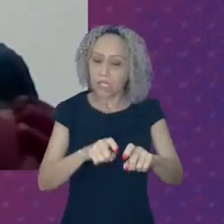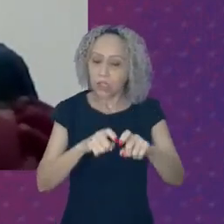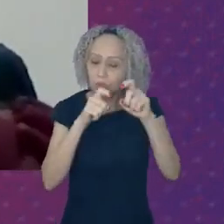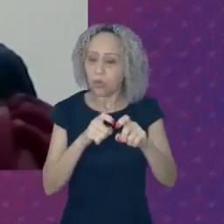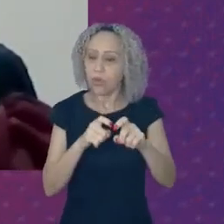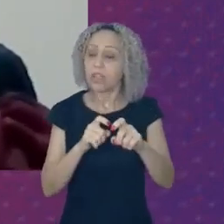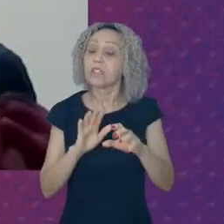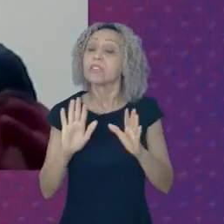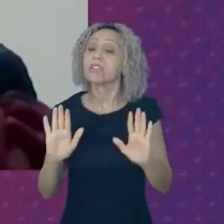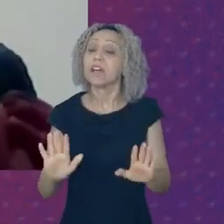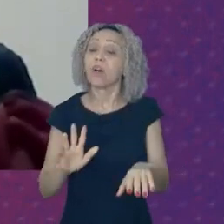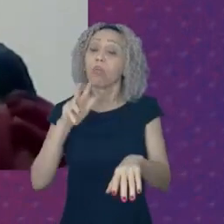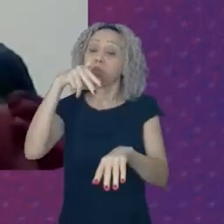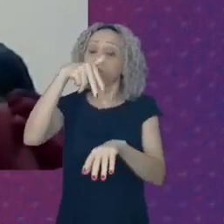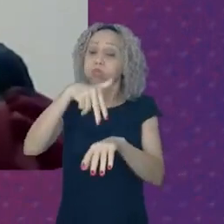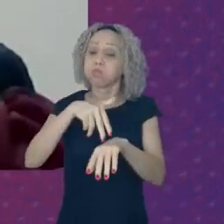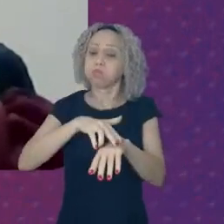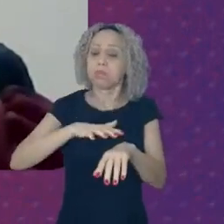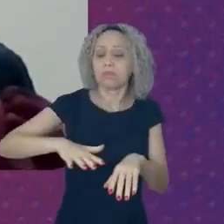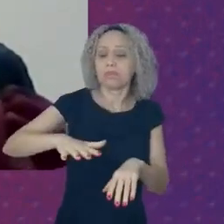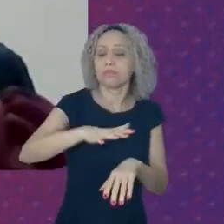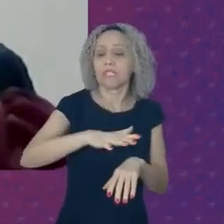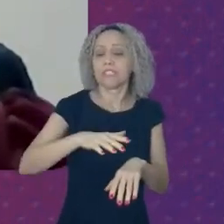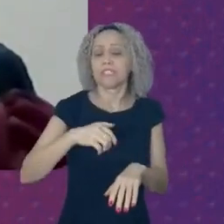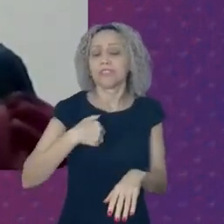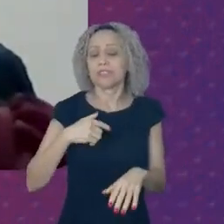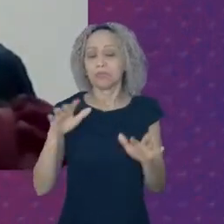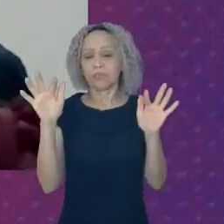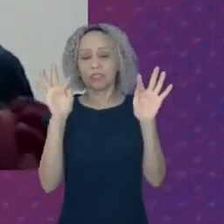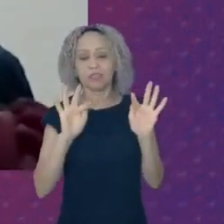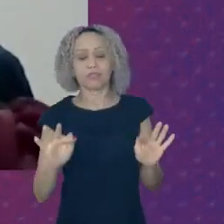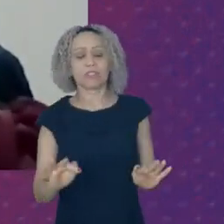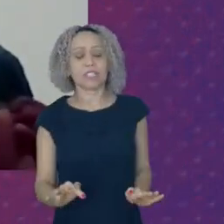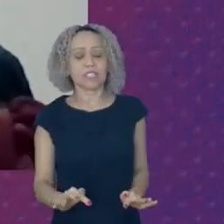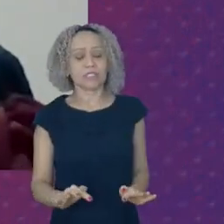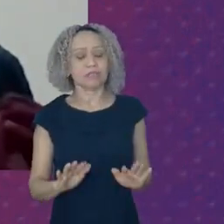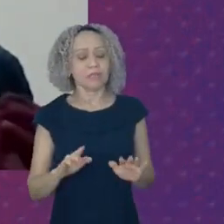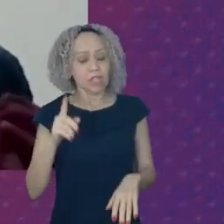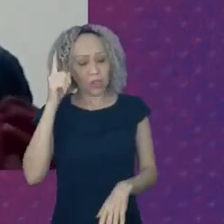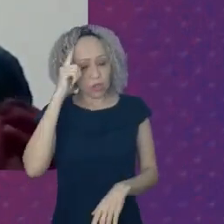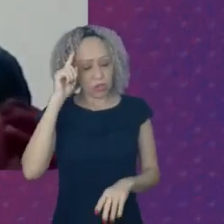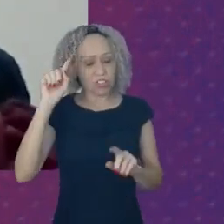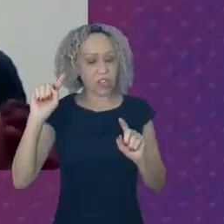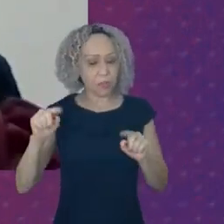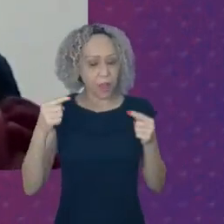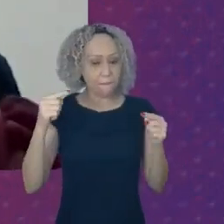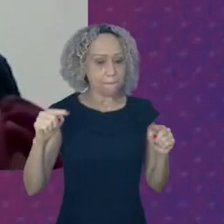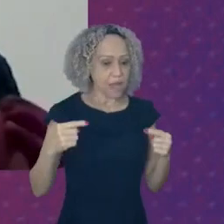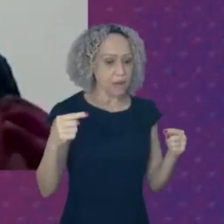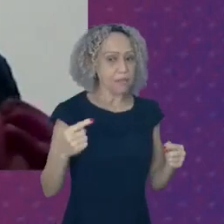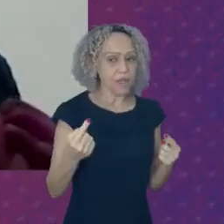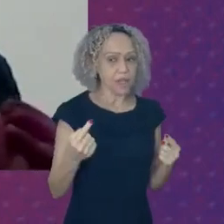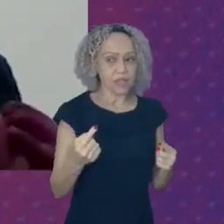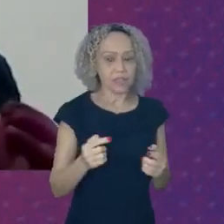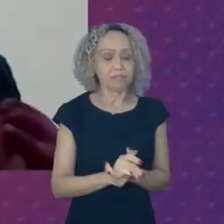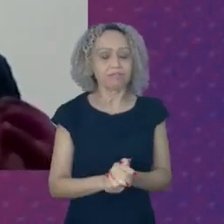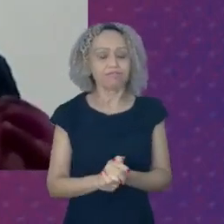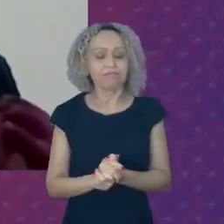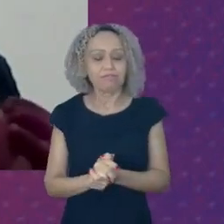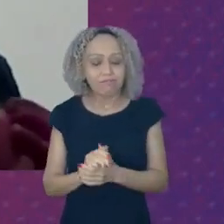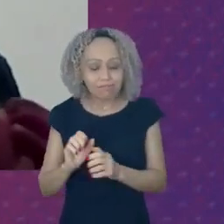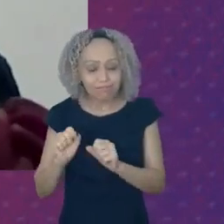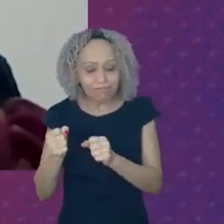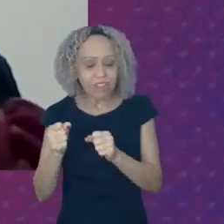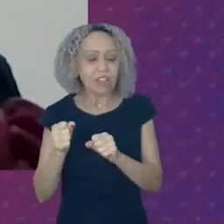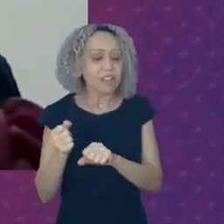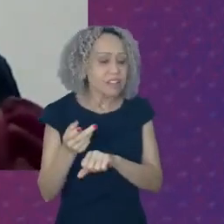esse espaço me deixa muito feliz, mas me desafia todos os dias a buscar fazer, e é o que eu venho